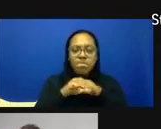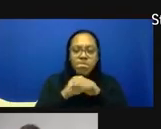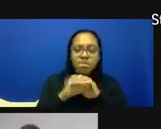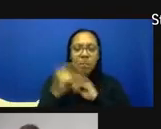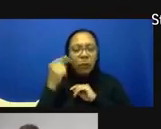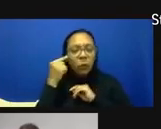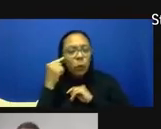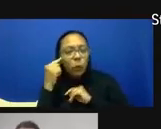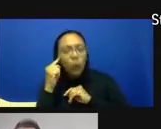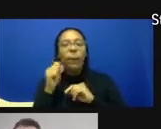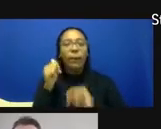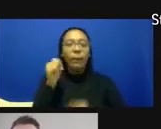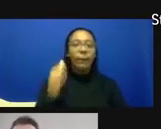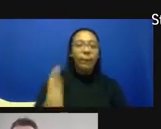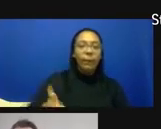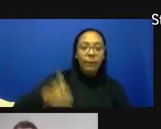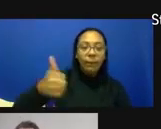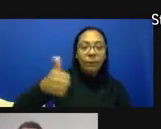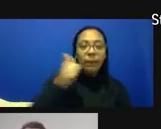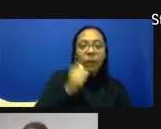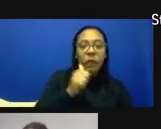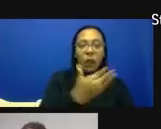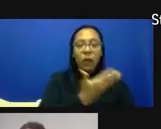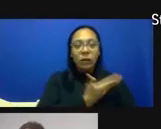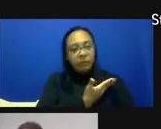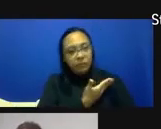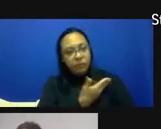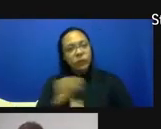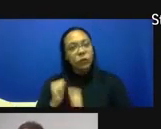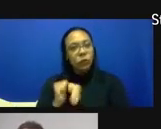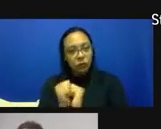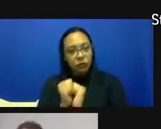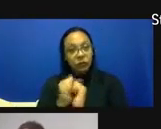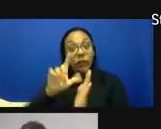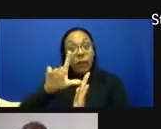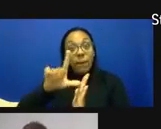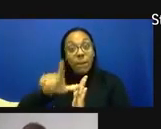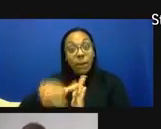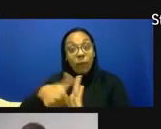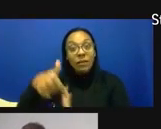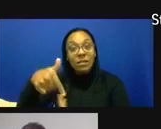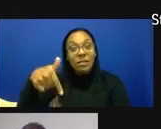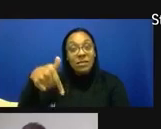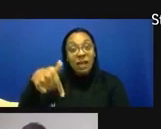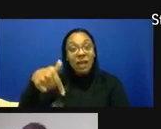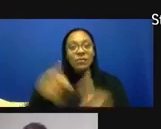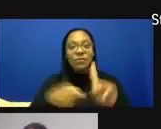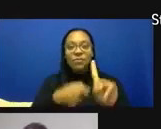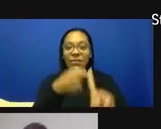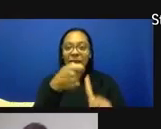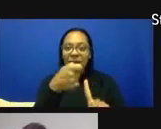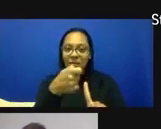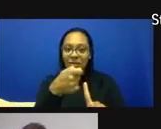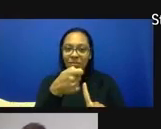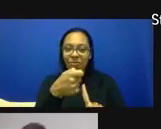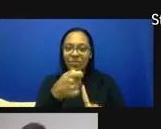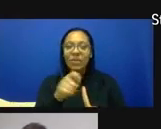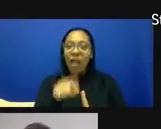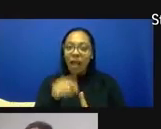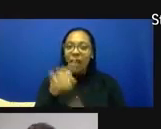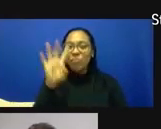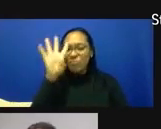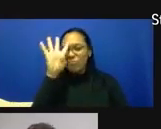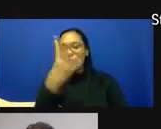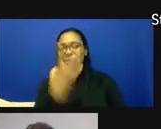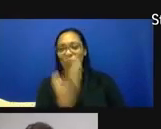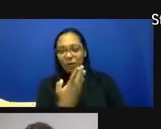amiga, de pessoa de confiança, etc. E passados 7 meses, foi no começo desse ano, ela resolveu pedir ajuda, socorro